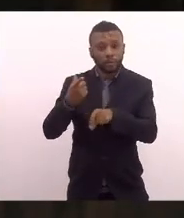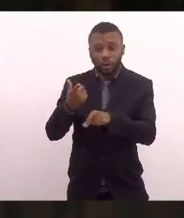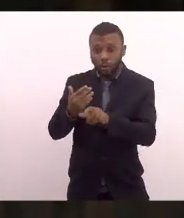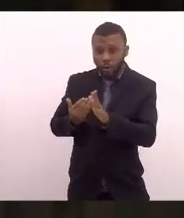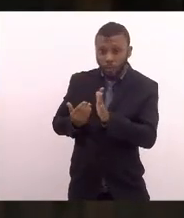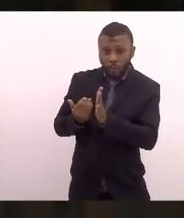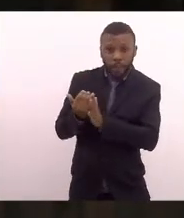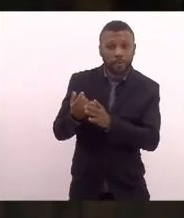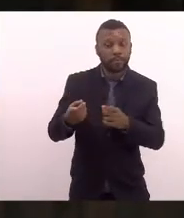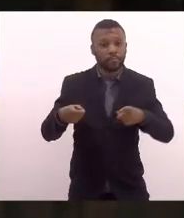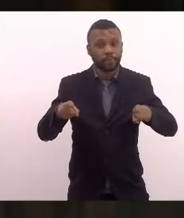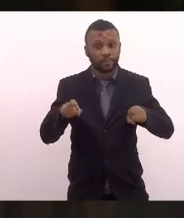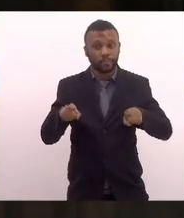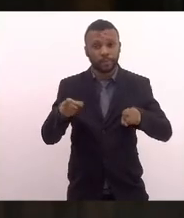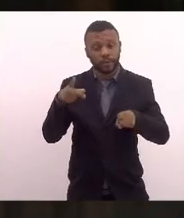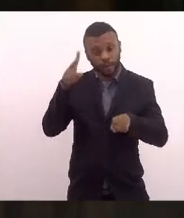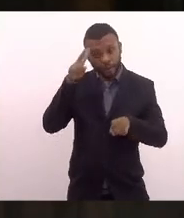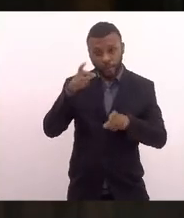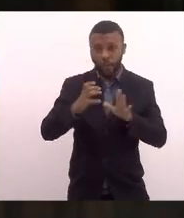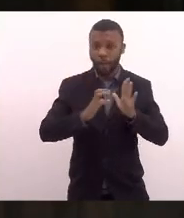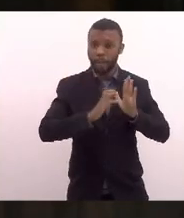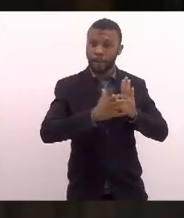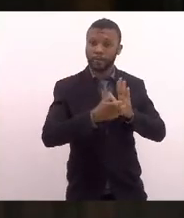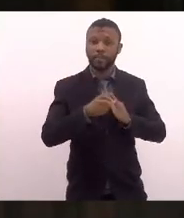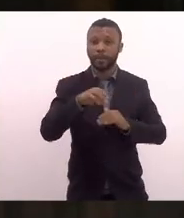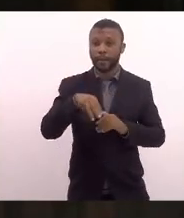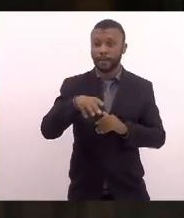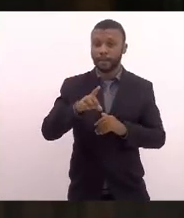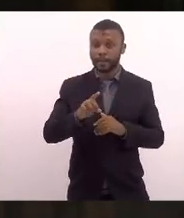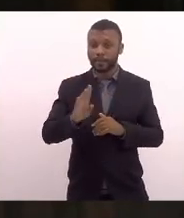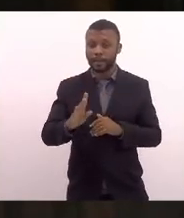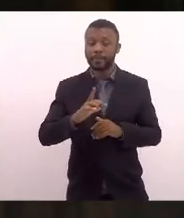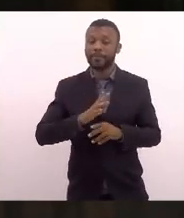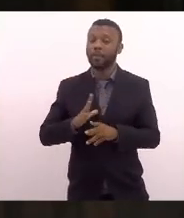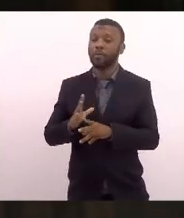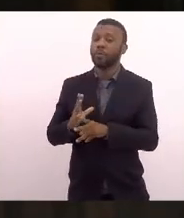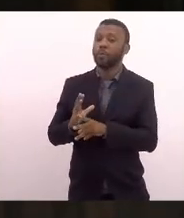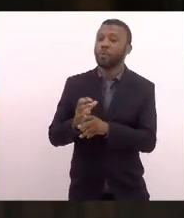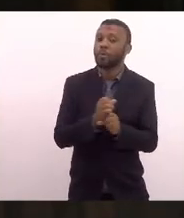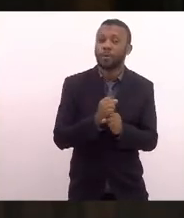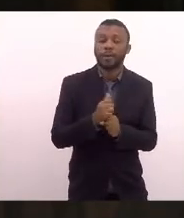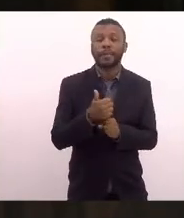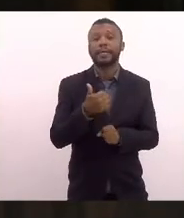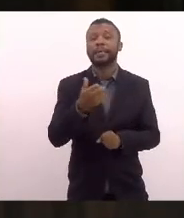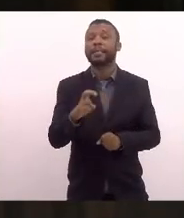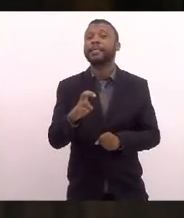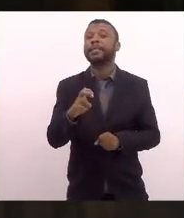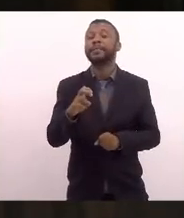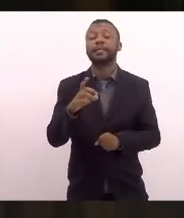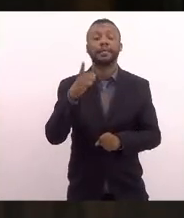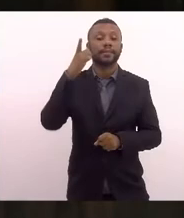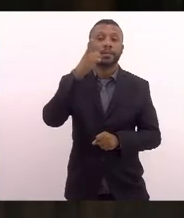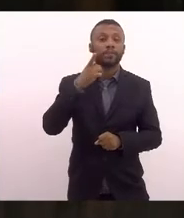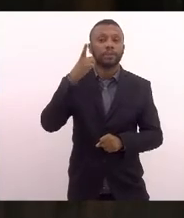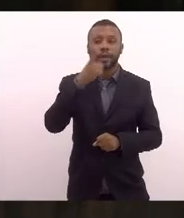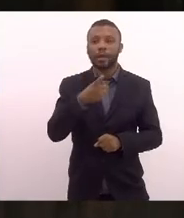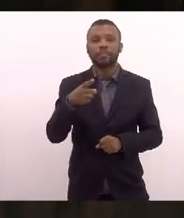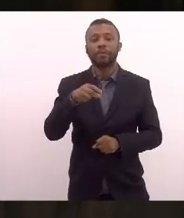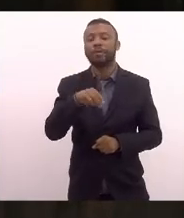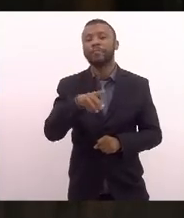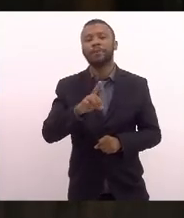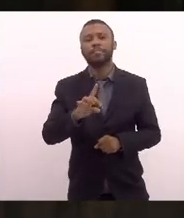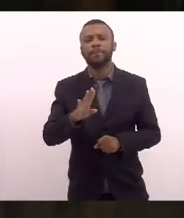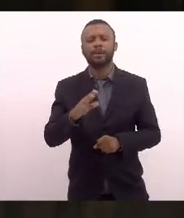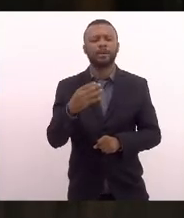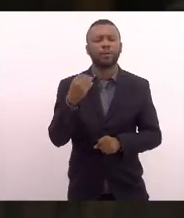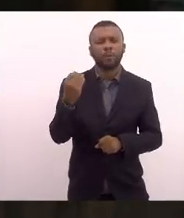o MDB tinha 15 deputados pelo MDB. Aí eu falava assim,